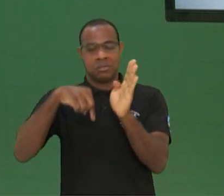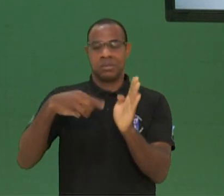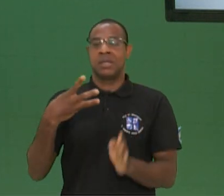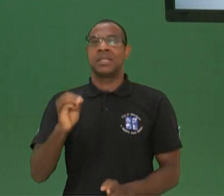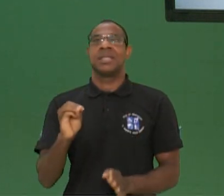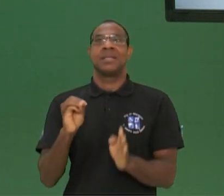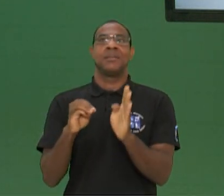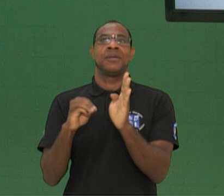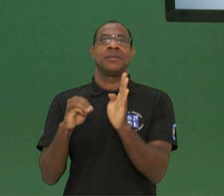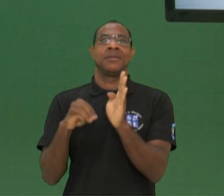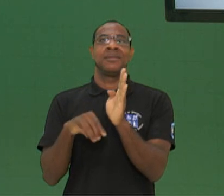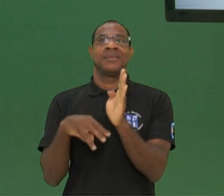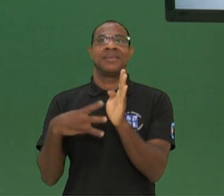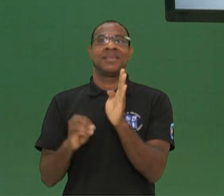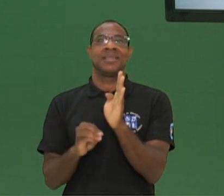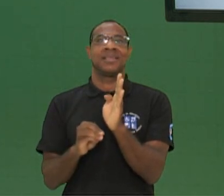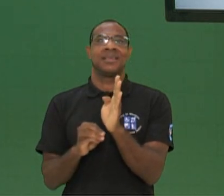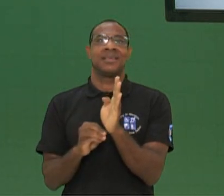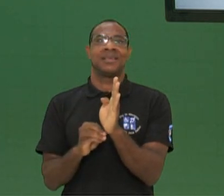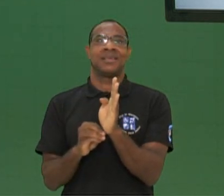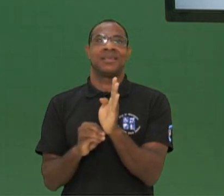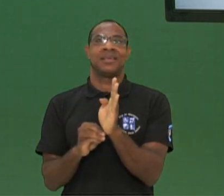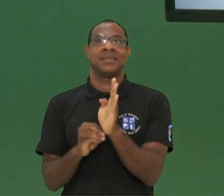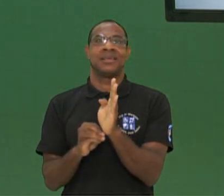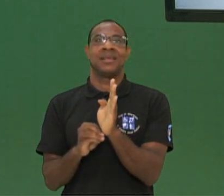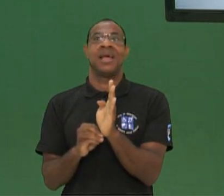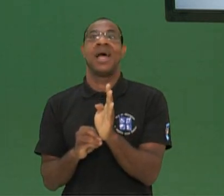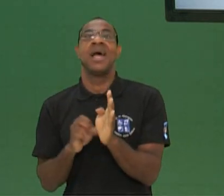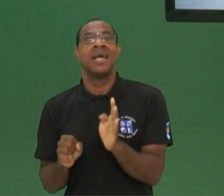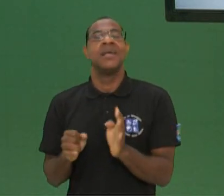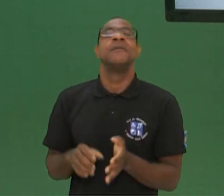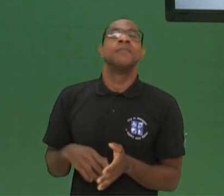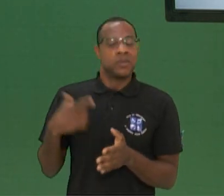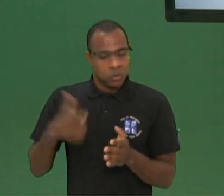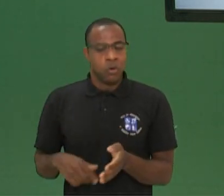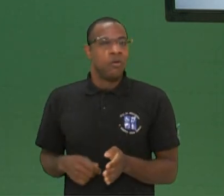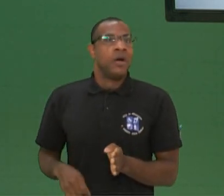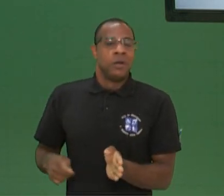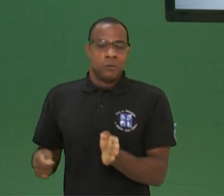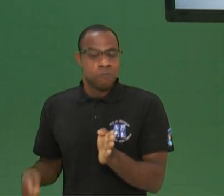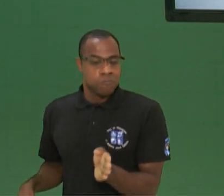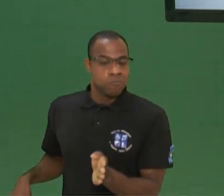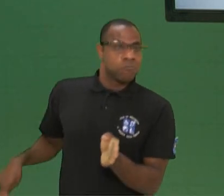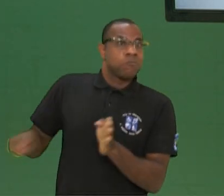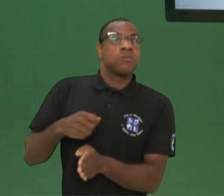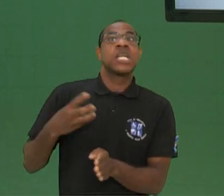pontos. Quando ele conquista o seu terceiro ponto,